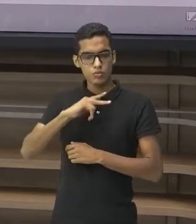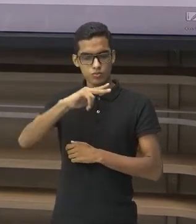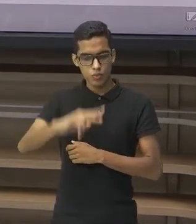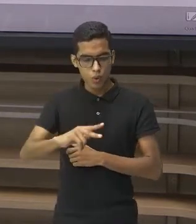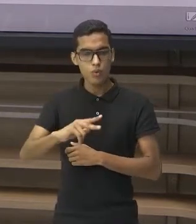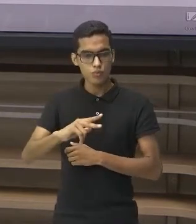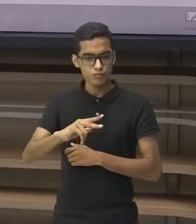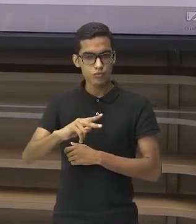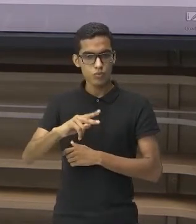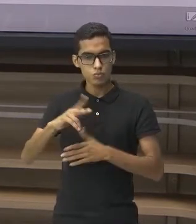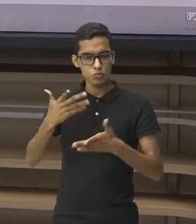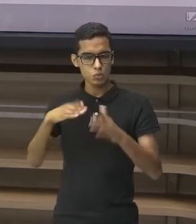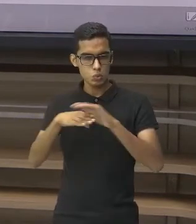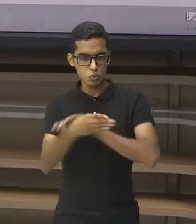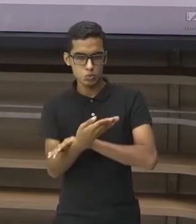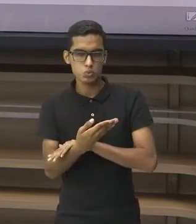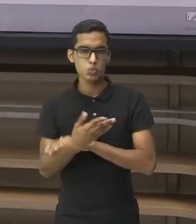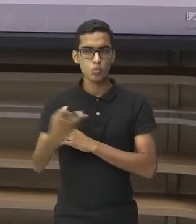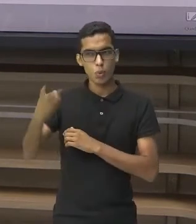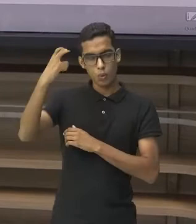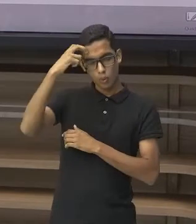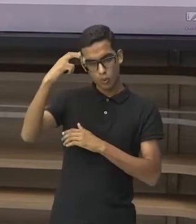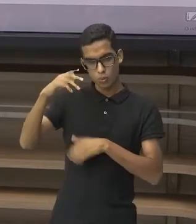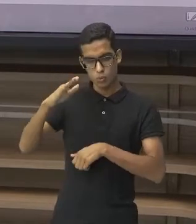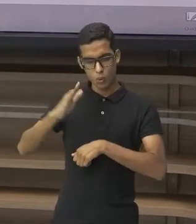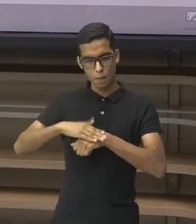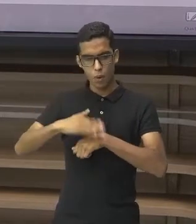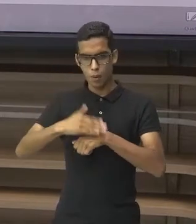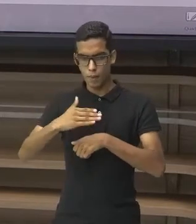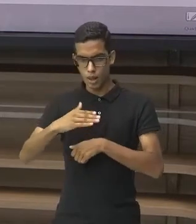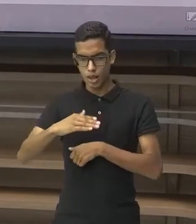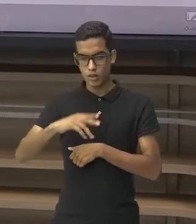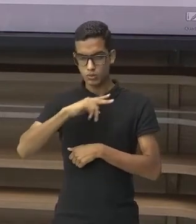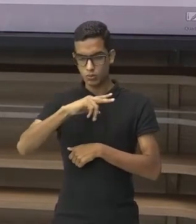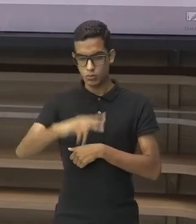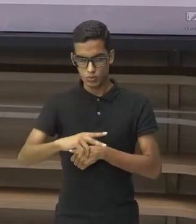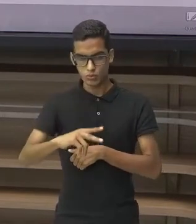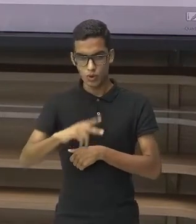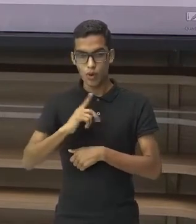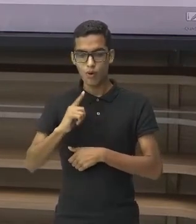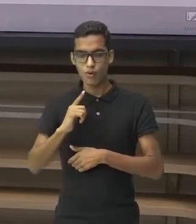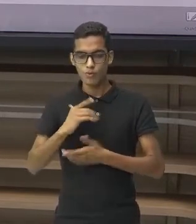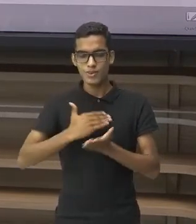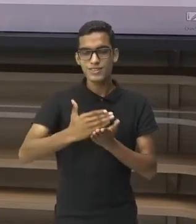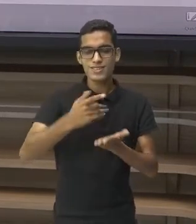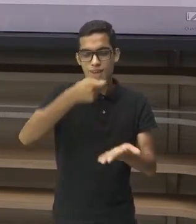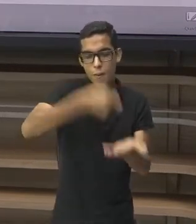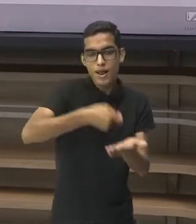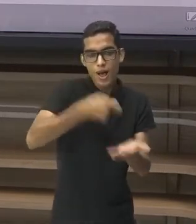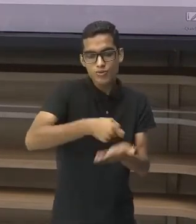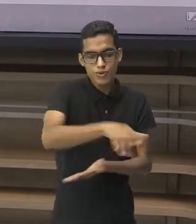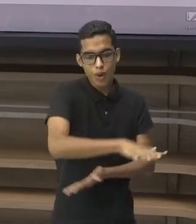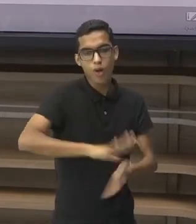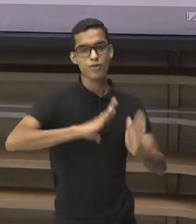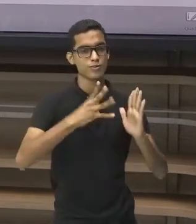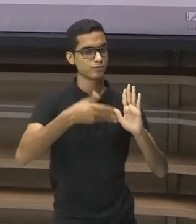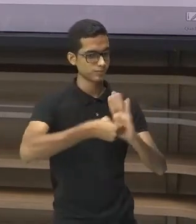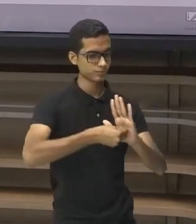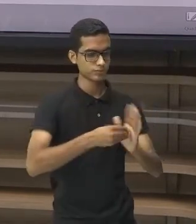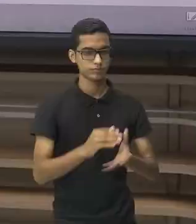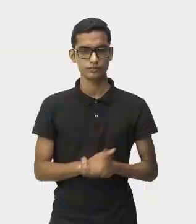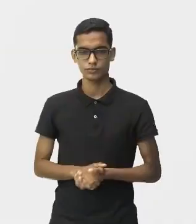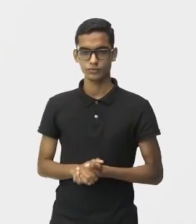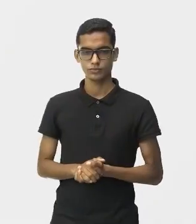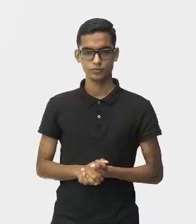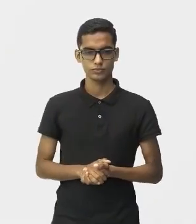portugueses fossem obrigatórios de serem seguidos na região amazônica. Mas vamos ao texto para a gente entender um pouco melhor o que o professor está